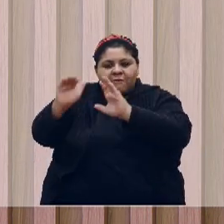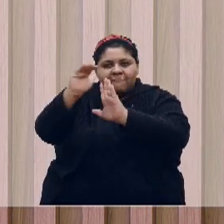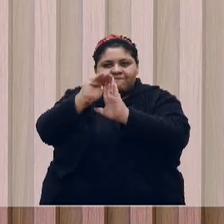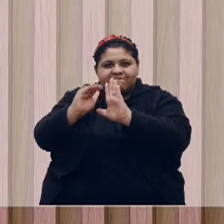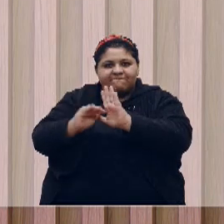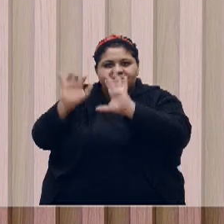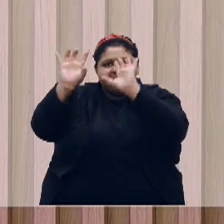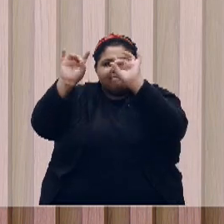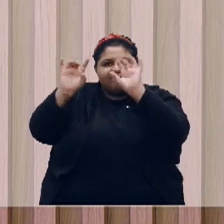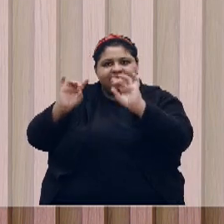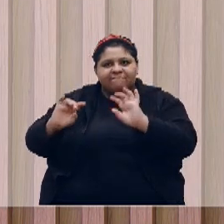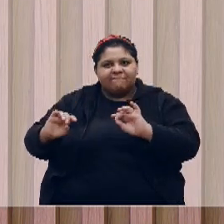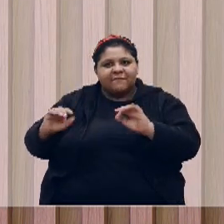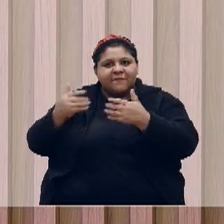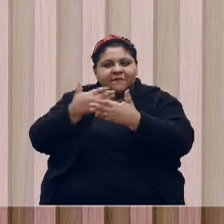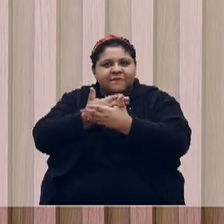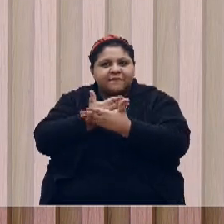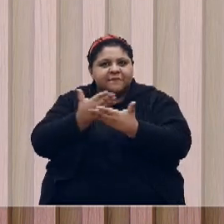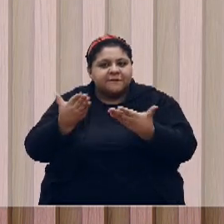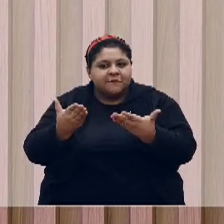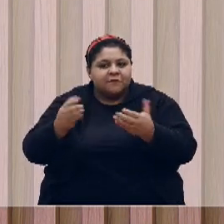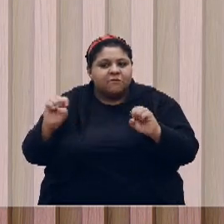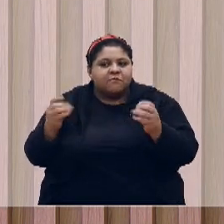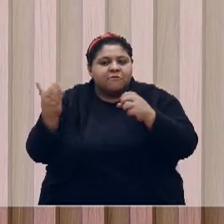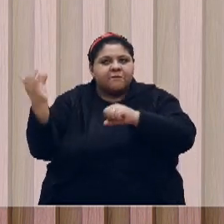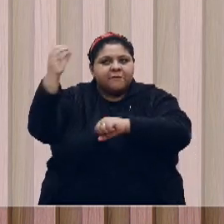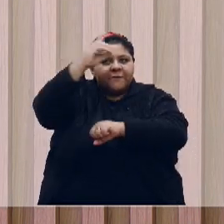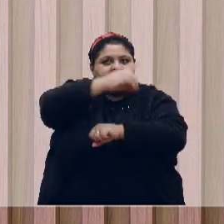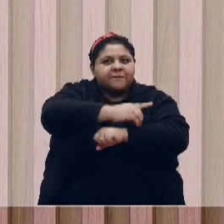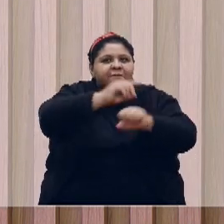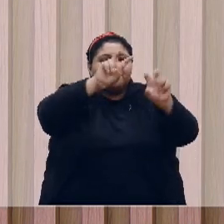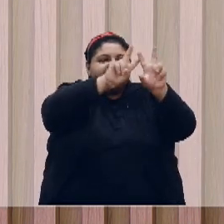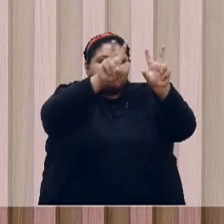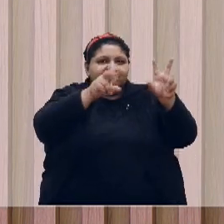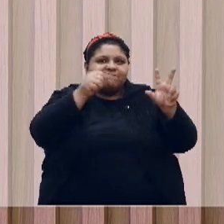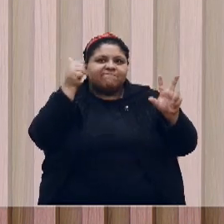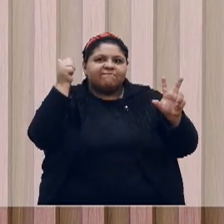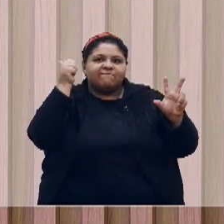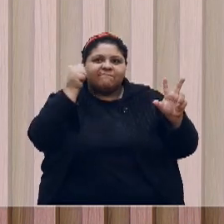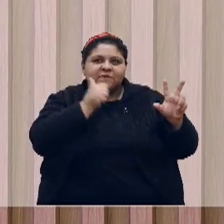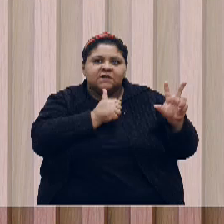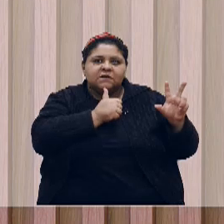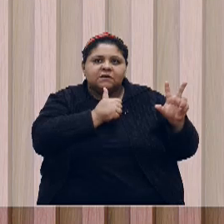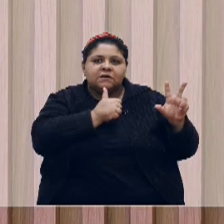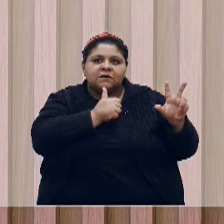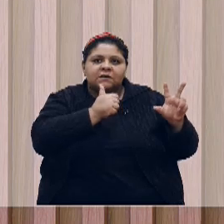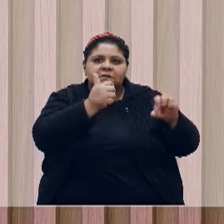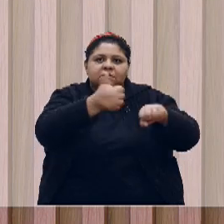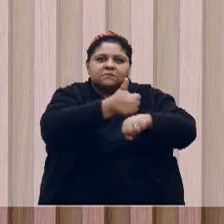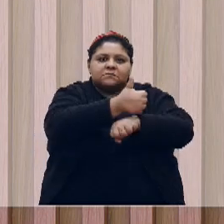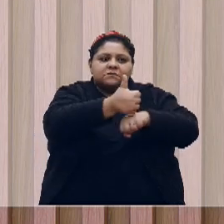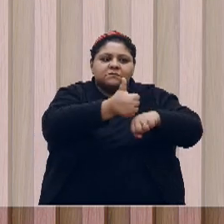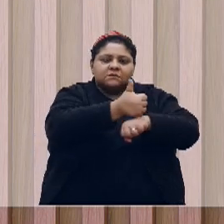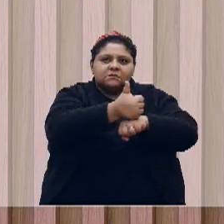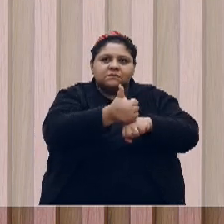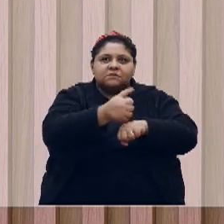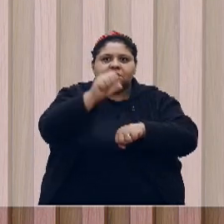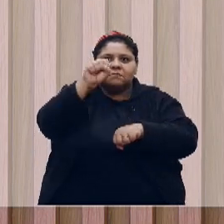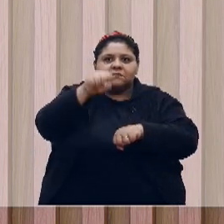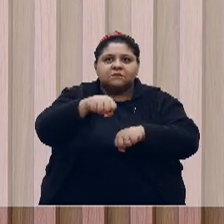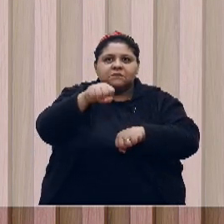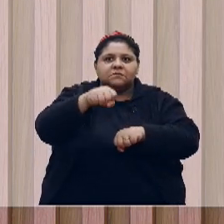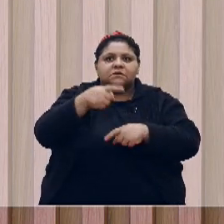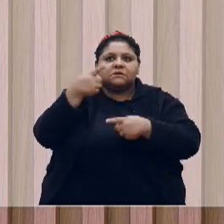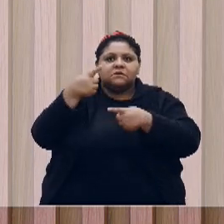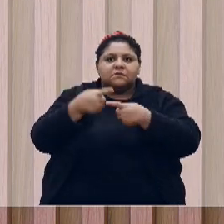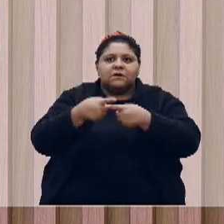especial para celebrar esta data, com o tema Mulheres em Todas as Profissões. Sim, porque embora